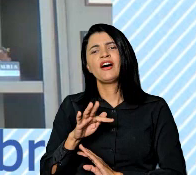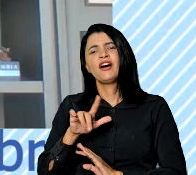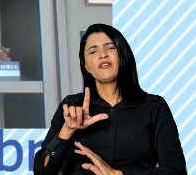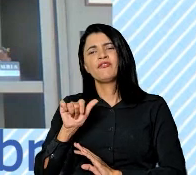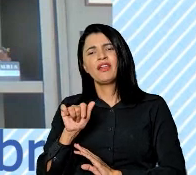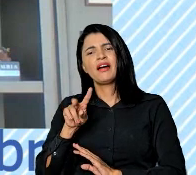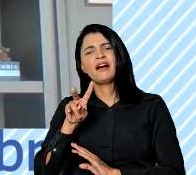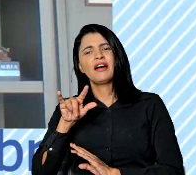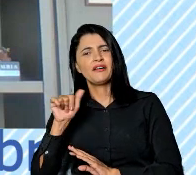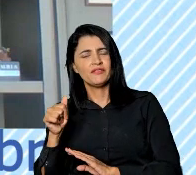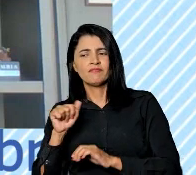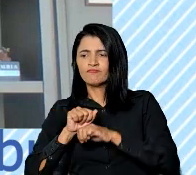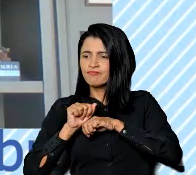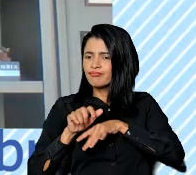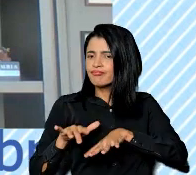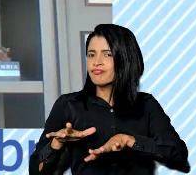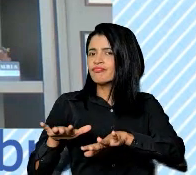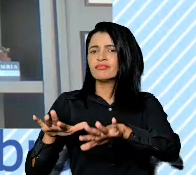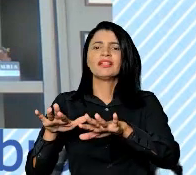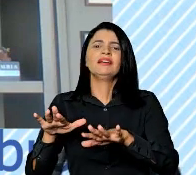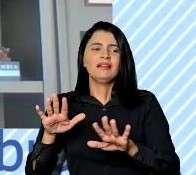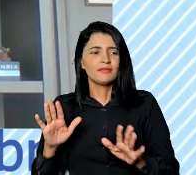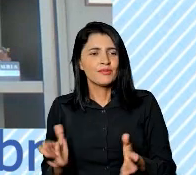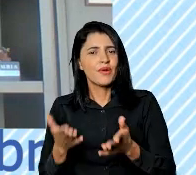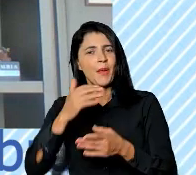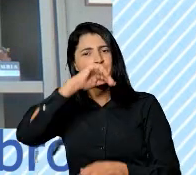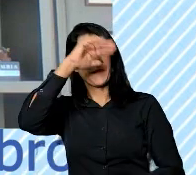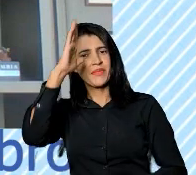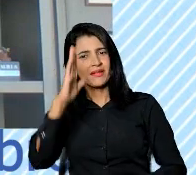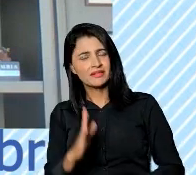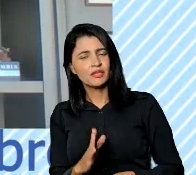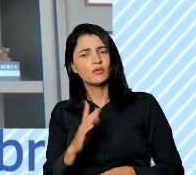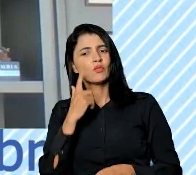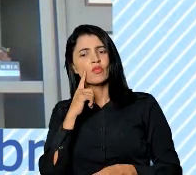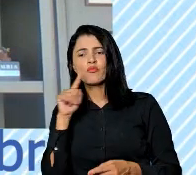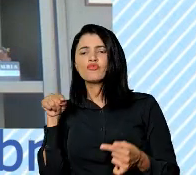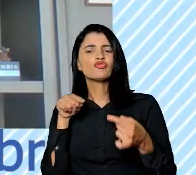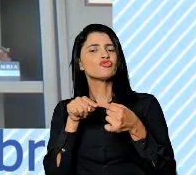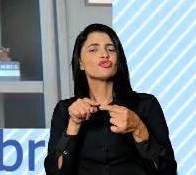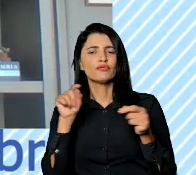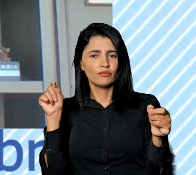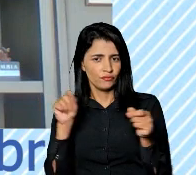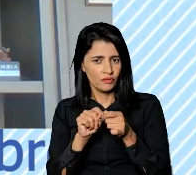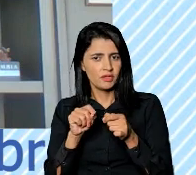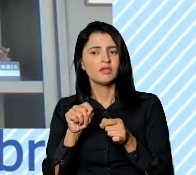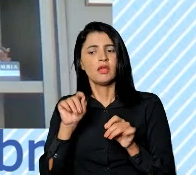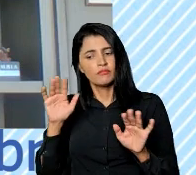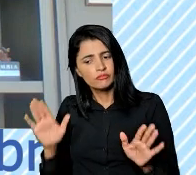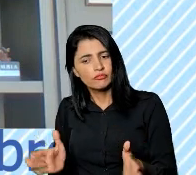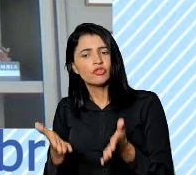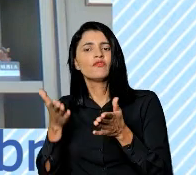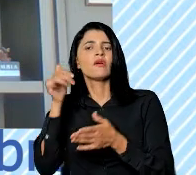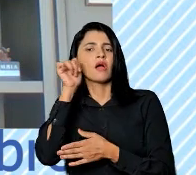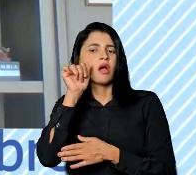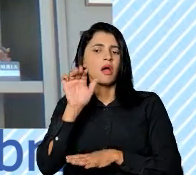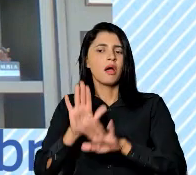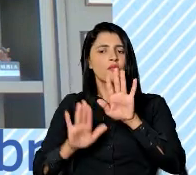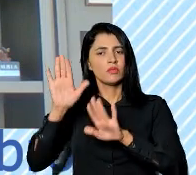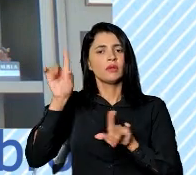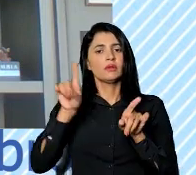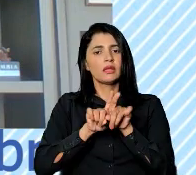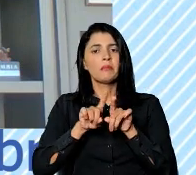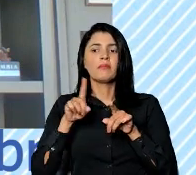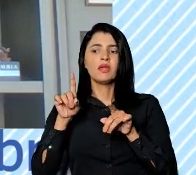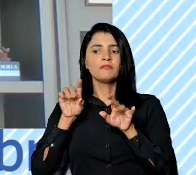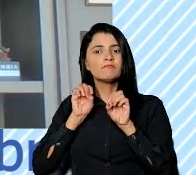está disseminando pelo Brasil, ele busca fazer, né? Motivar as mulheres e também prepará-las. Não é